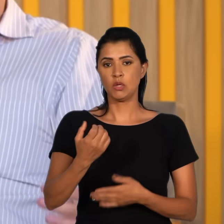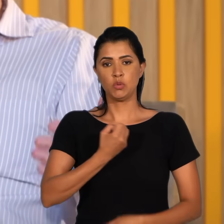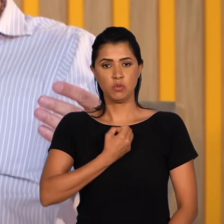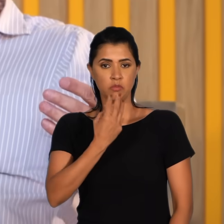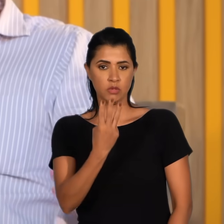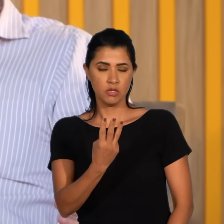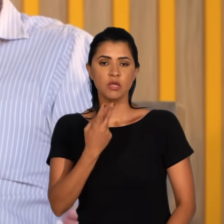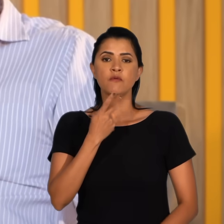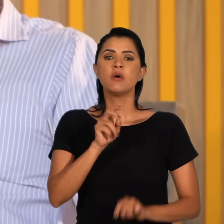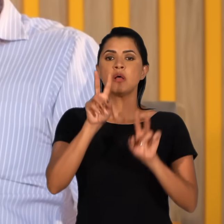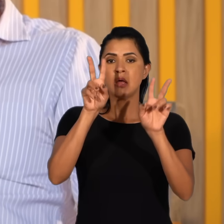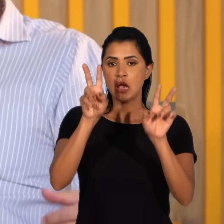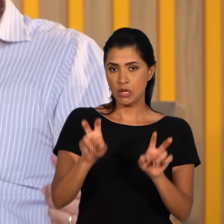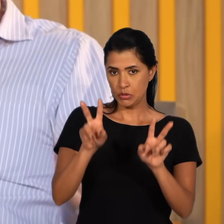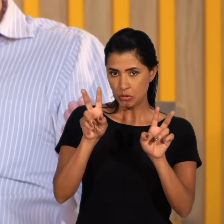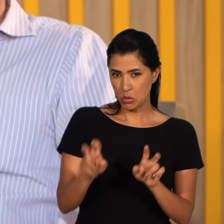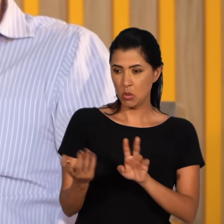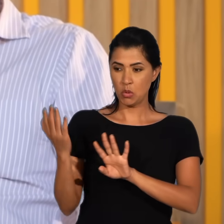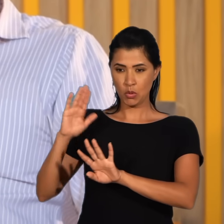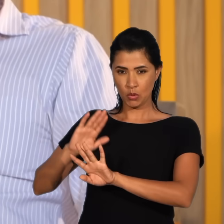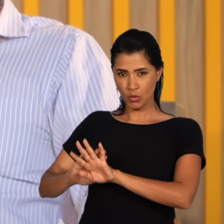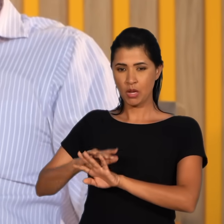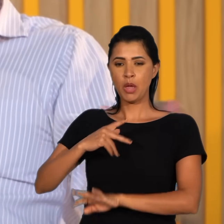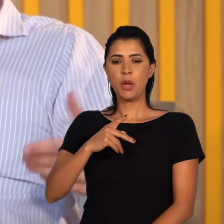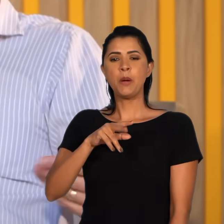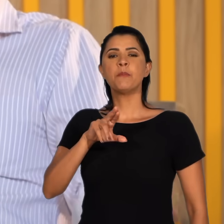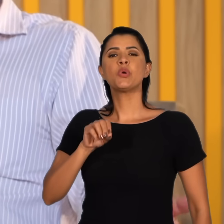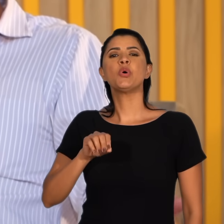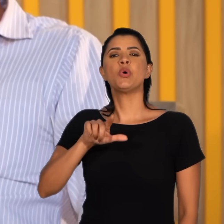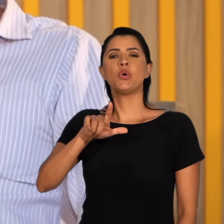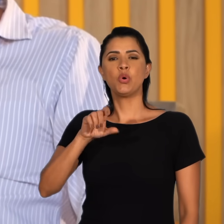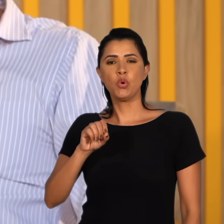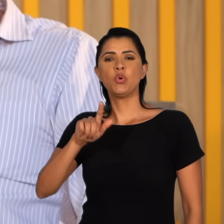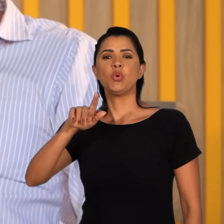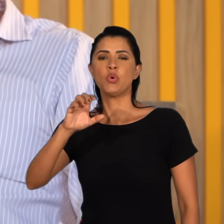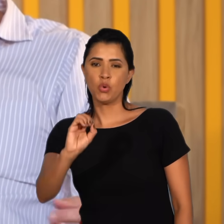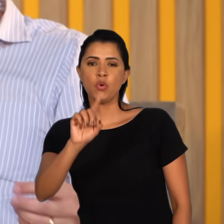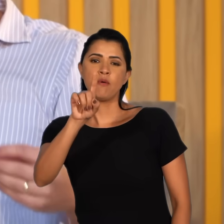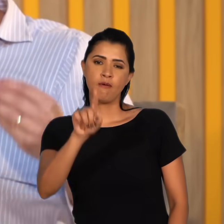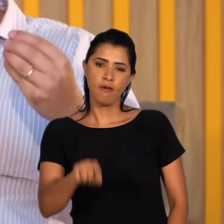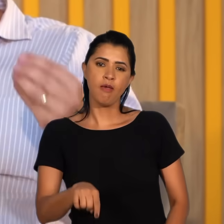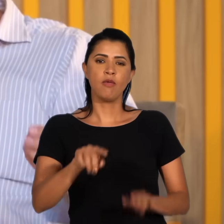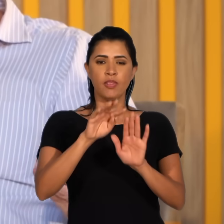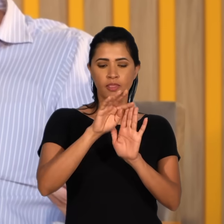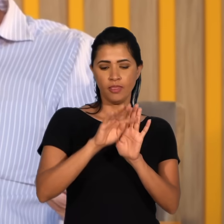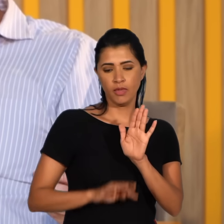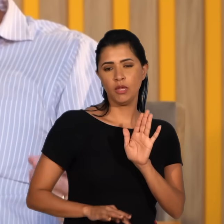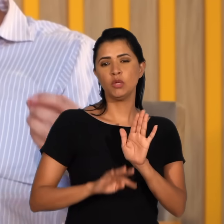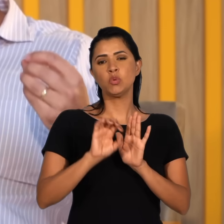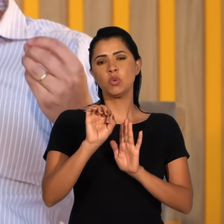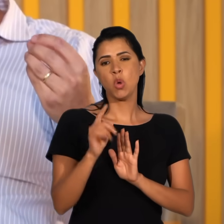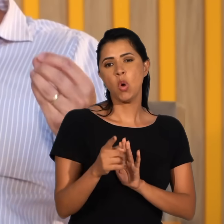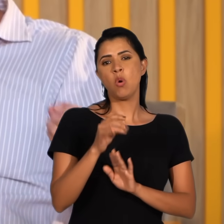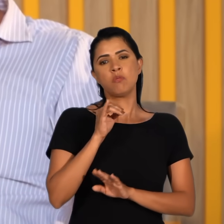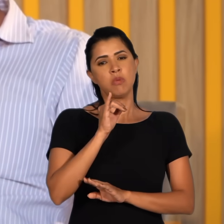três que diz a história de fundo ou seja o prólogo e eu fiz questão de pesquisar aqui prólogo justamente é um texto